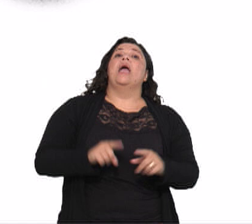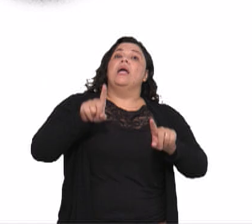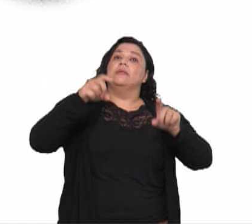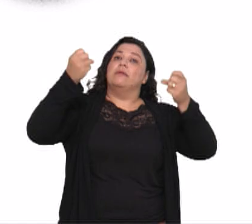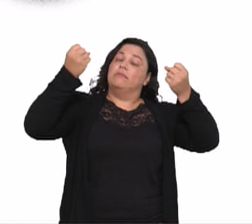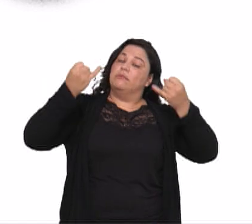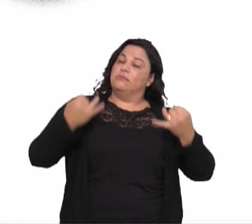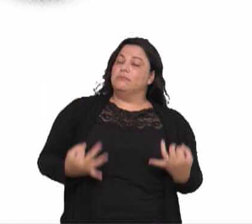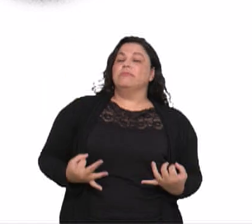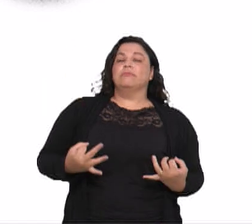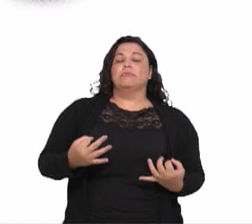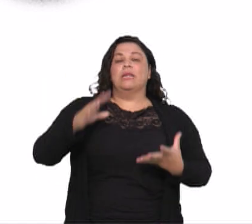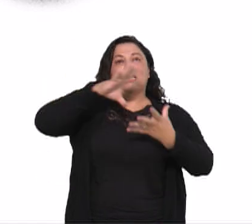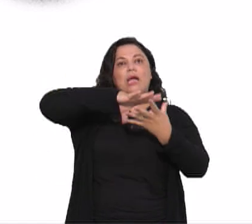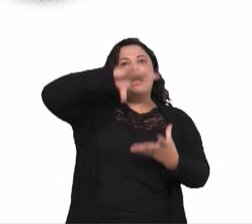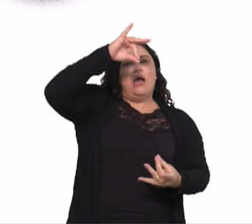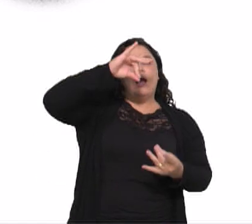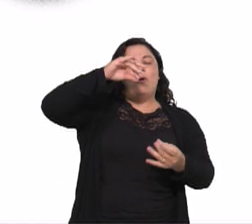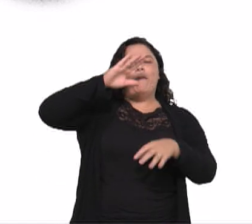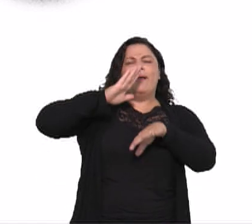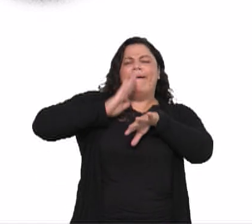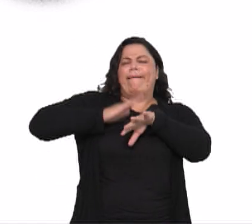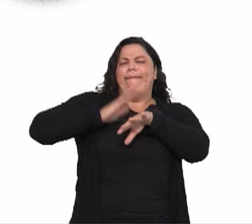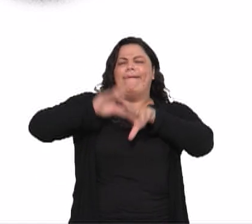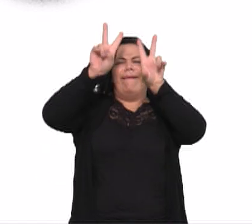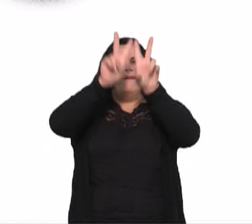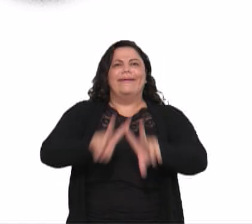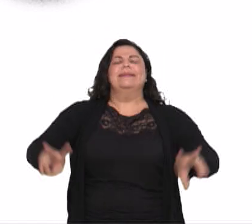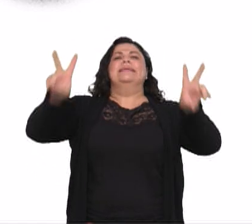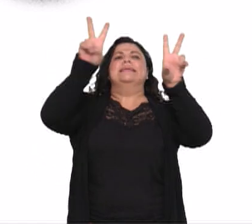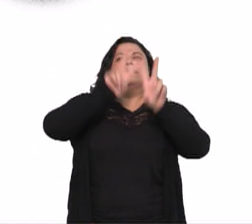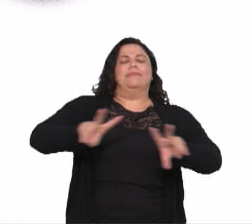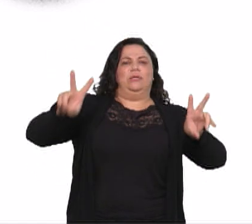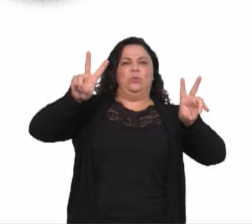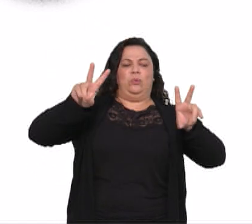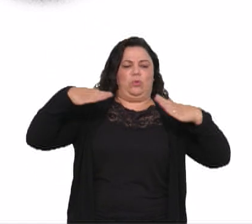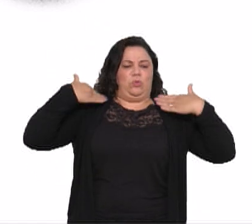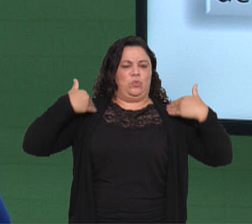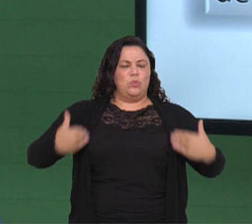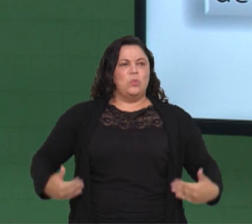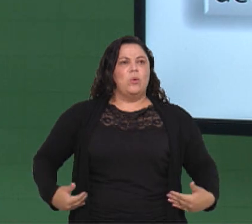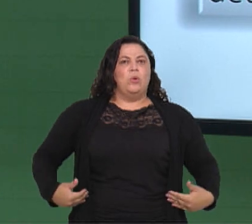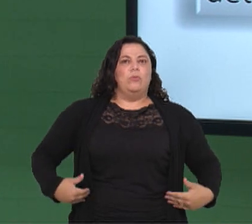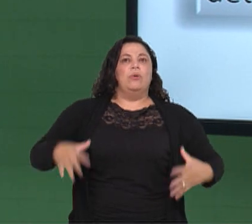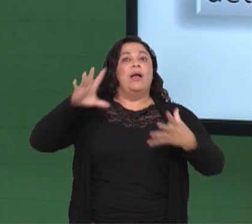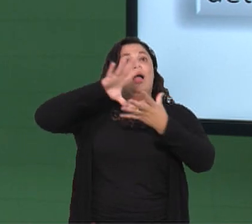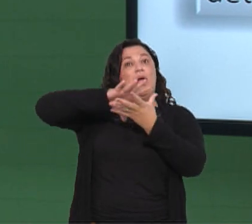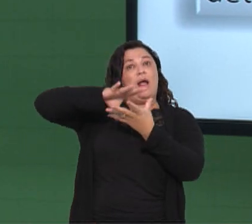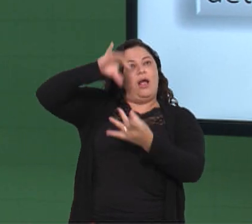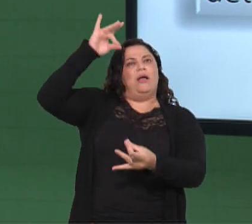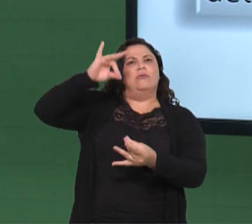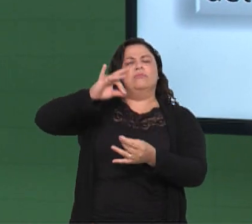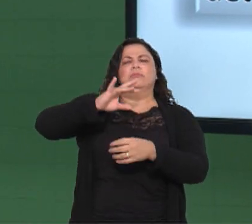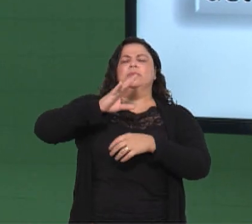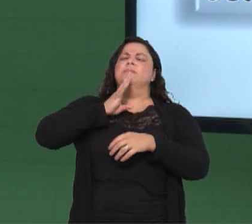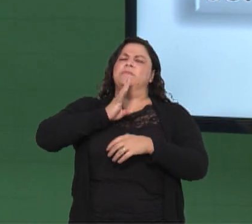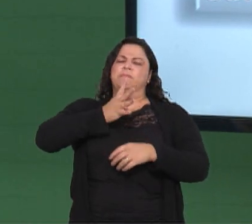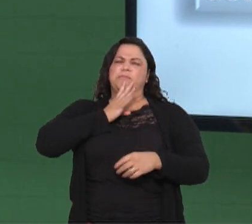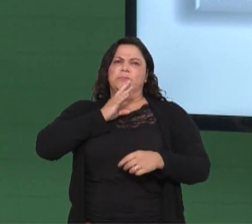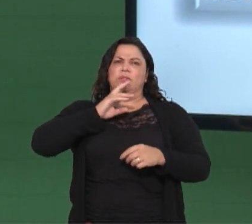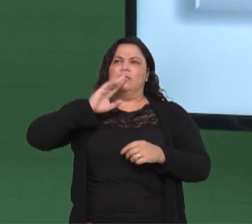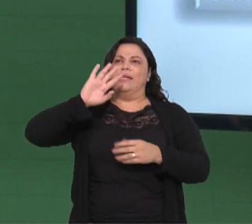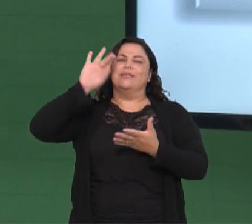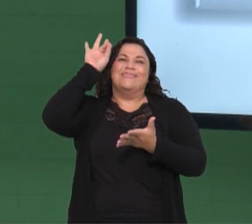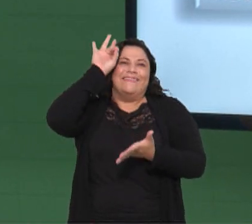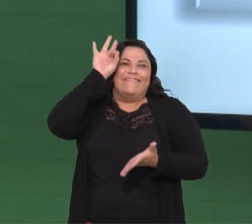mais valor do que o corpo. Por quê? Porque a alma, sim, conhece o que é real. O corpo está